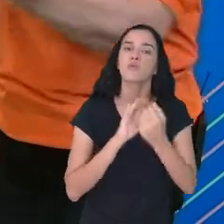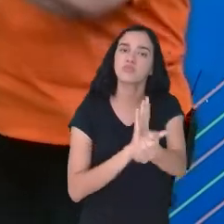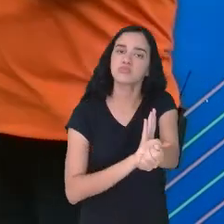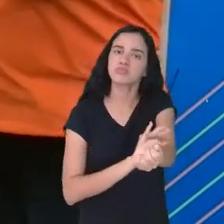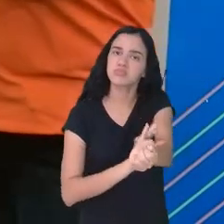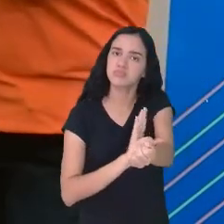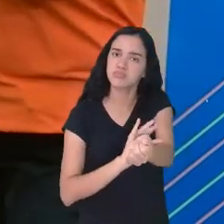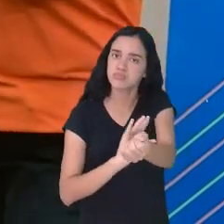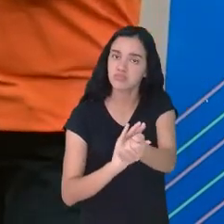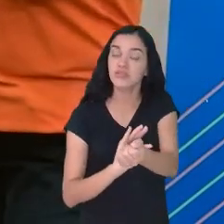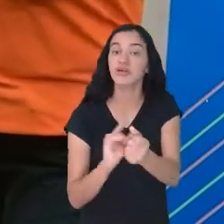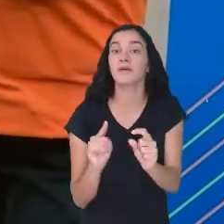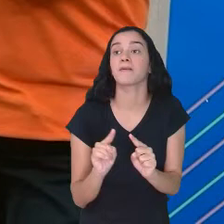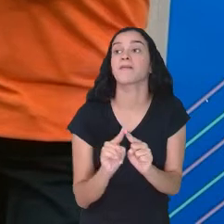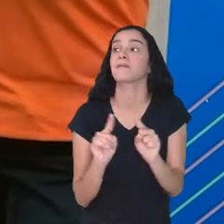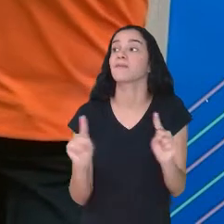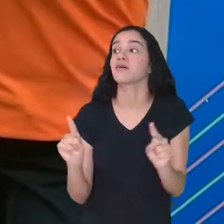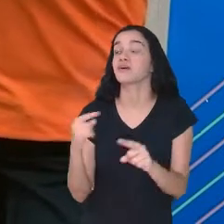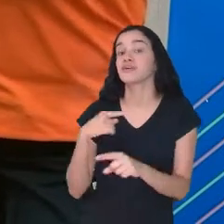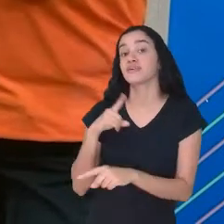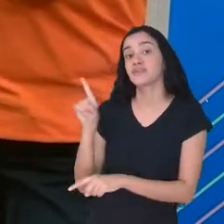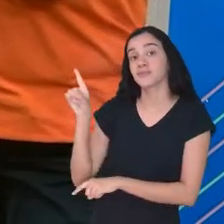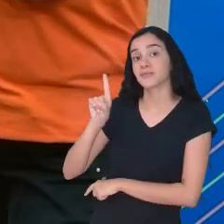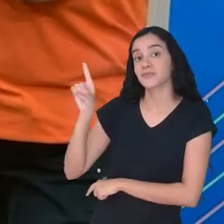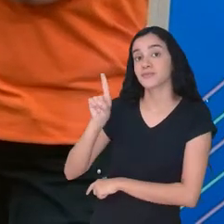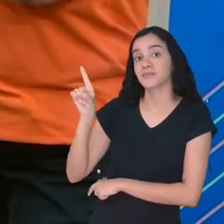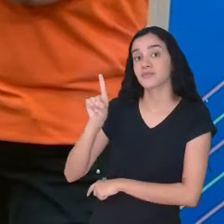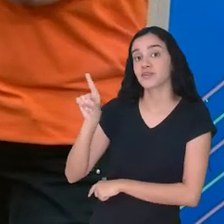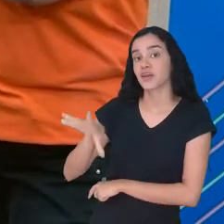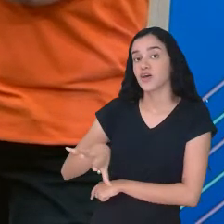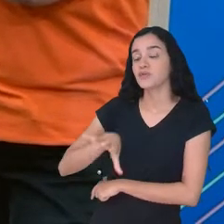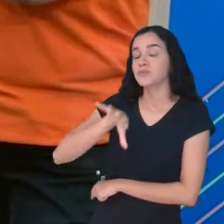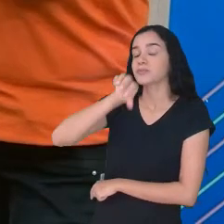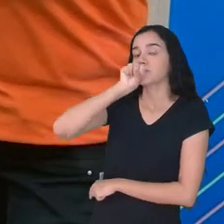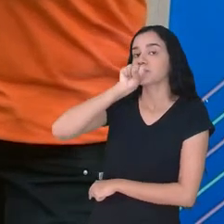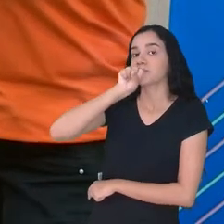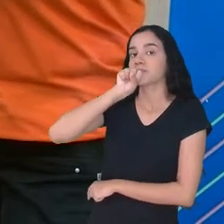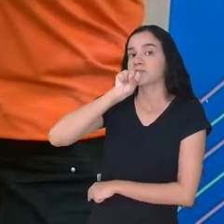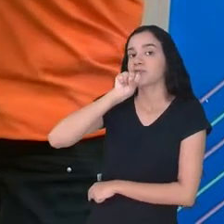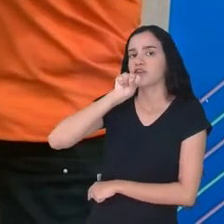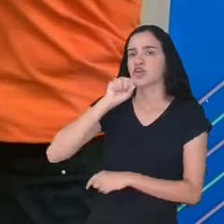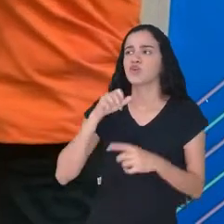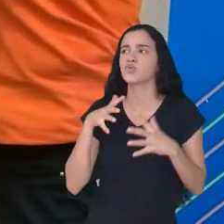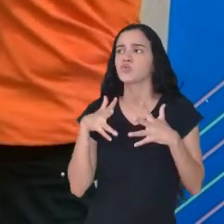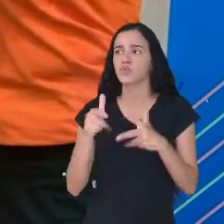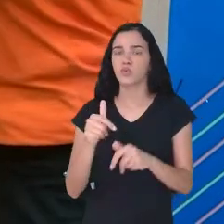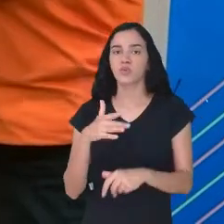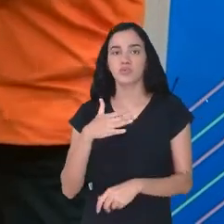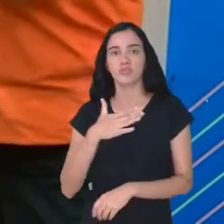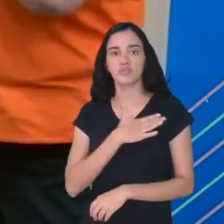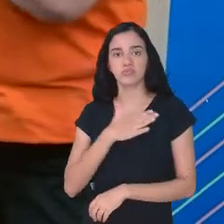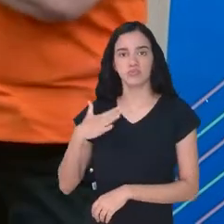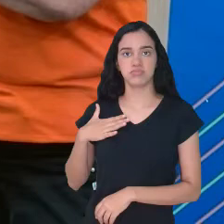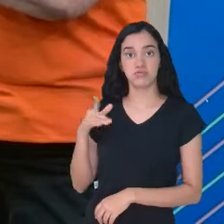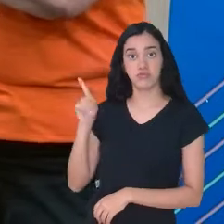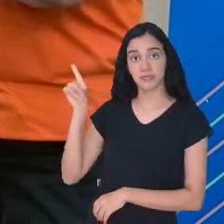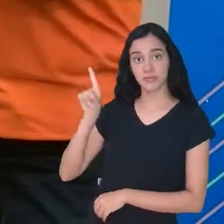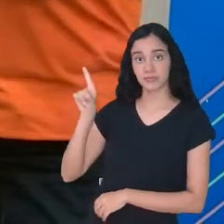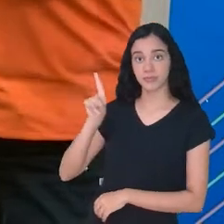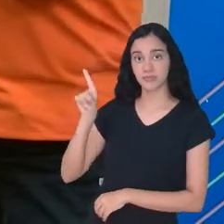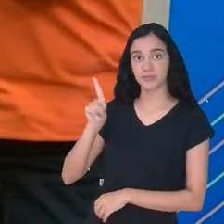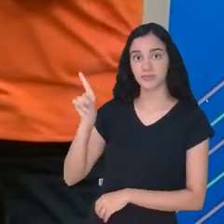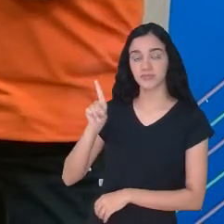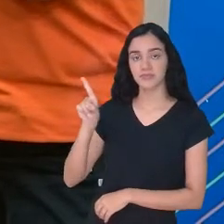movimentos, mas existe também aqui o movimento na hora da respiração, onde toda essa caixa torácica aqui também vai ter.